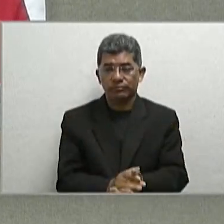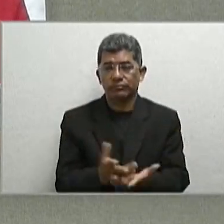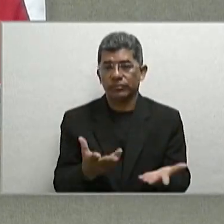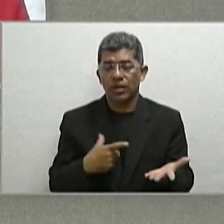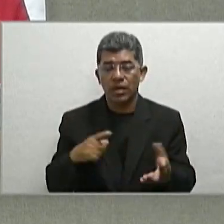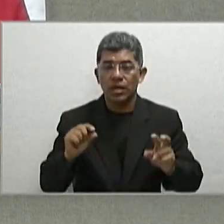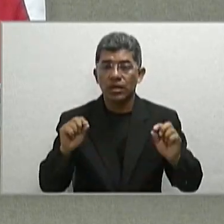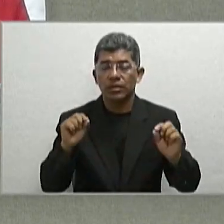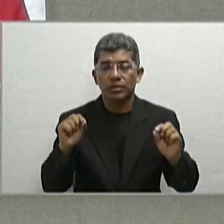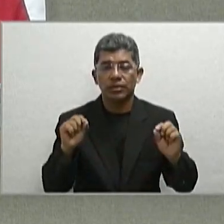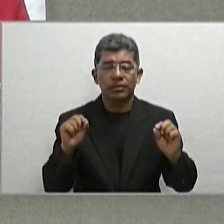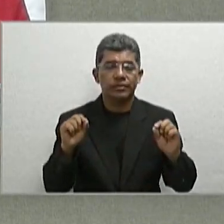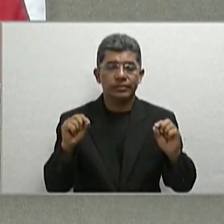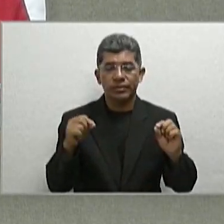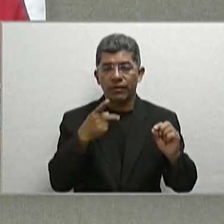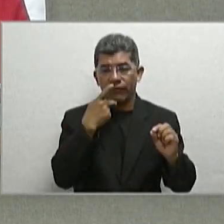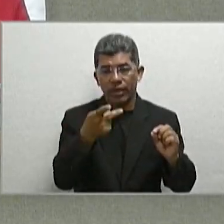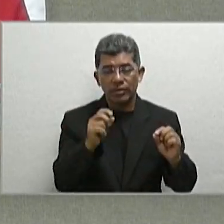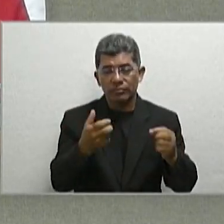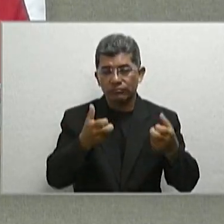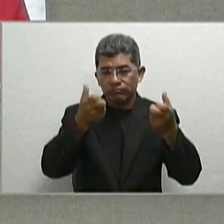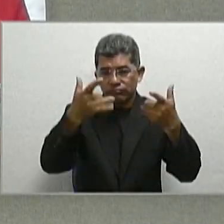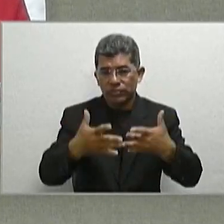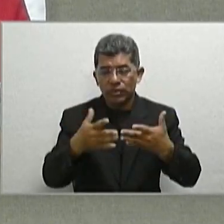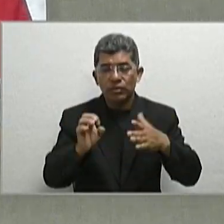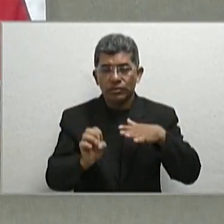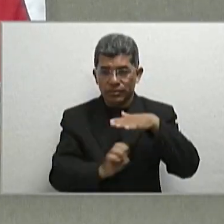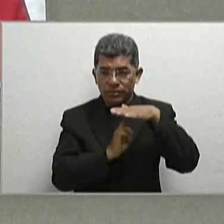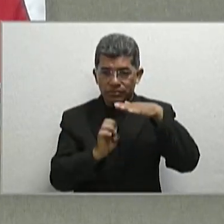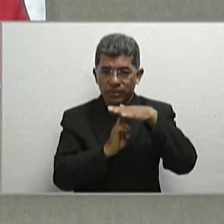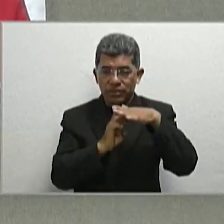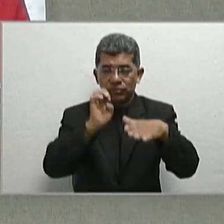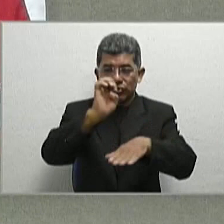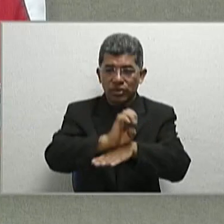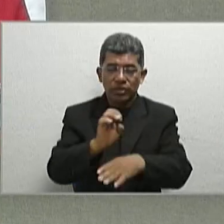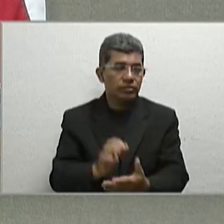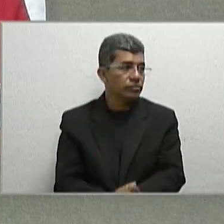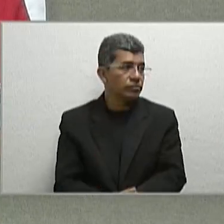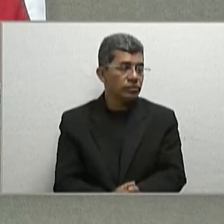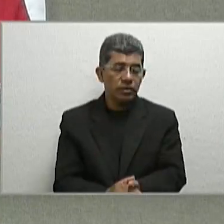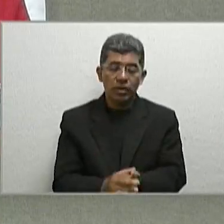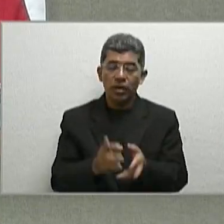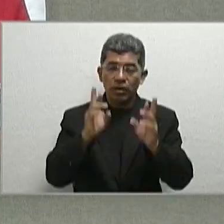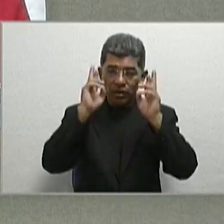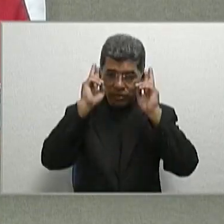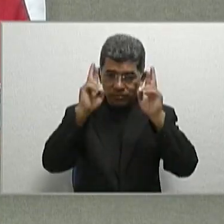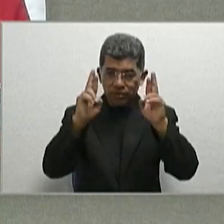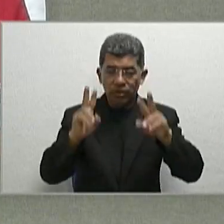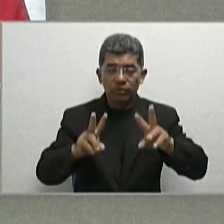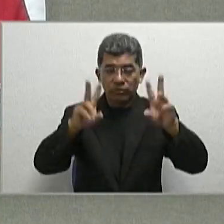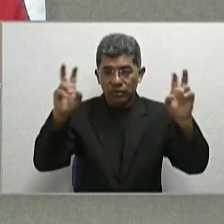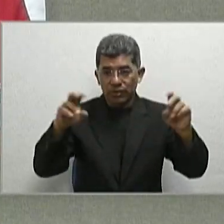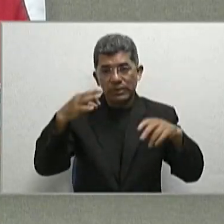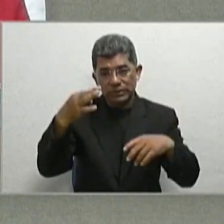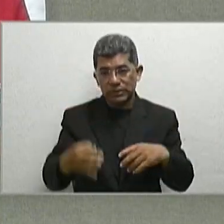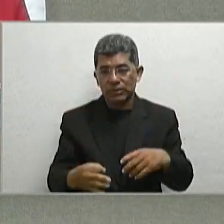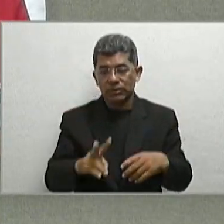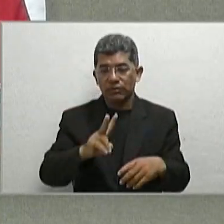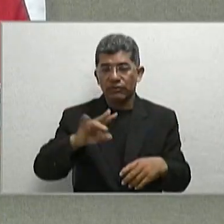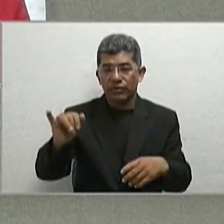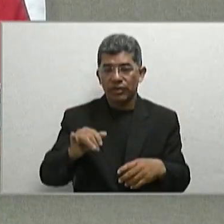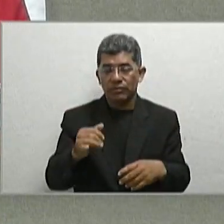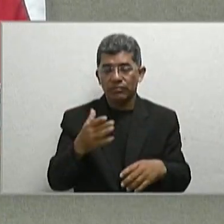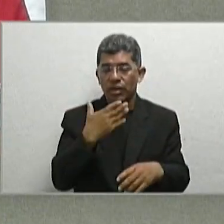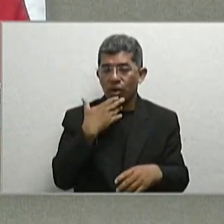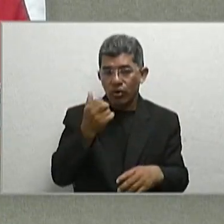assunto que diz respeito à indústria do nosso Estado é um respeito é um assunto que certamente irá